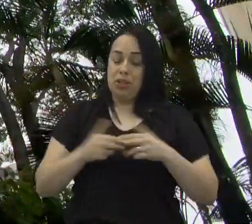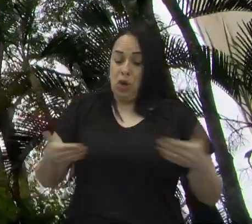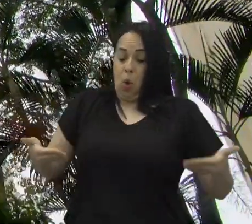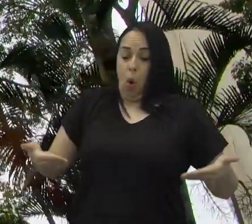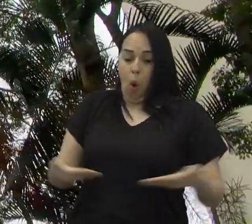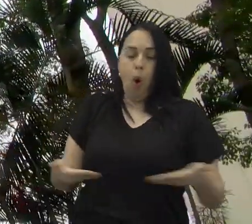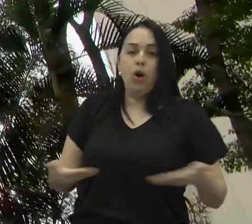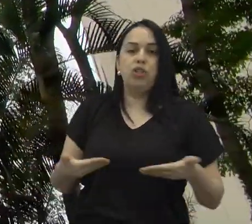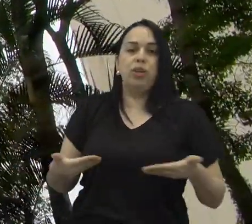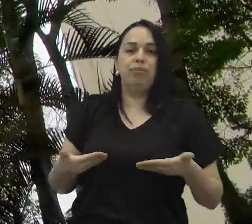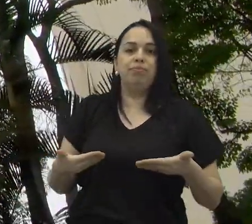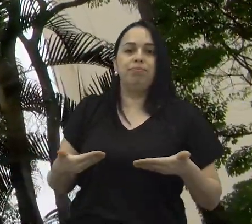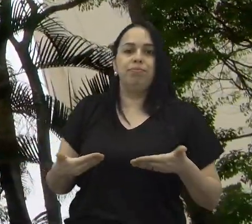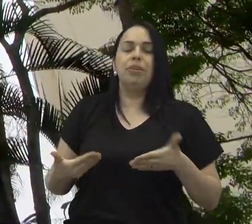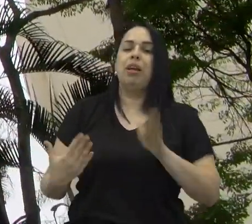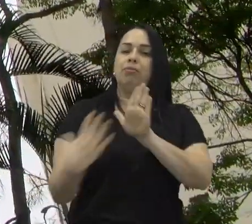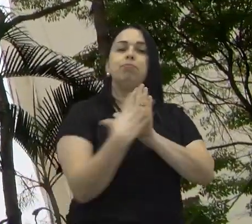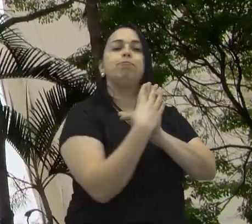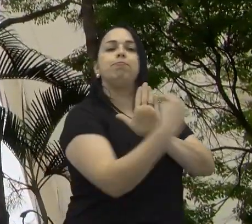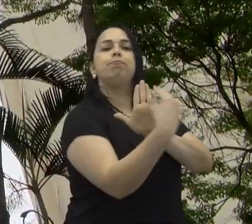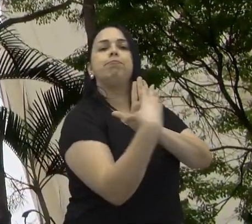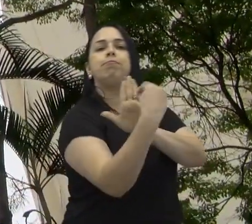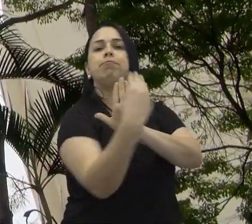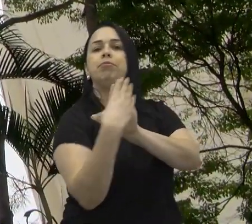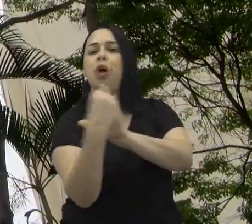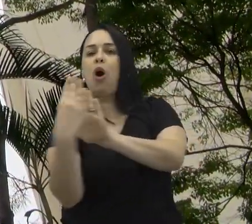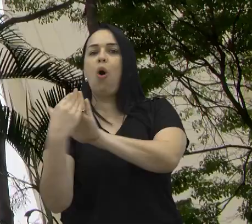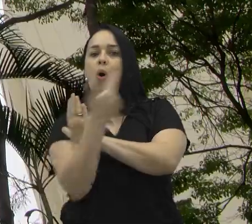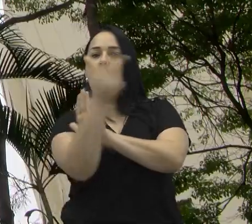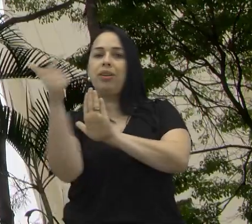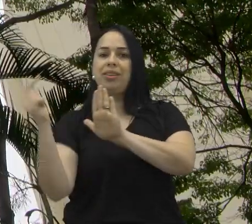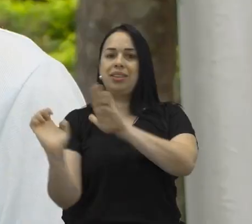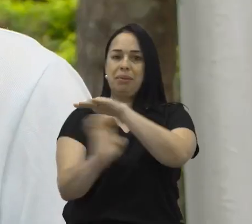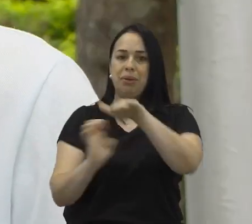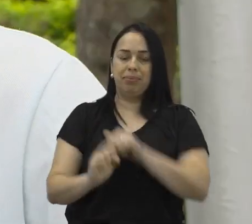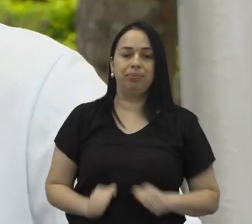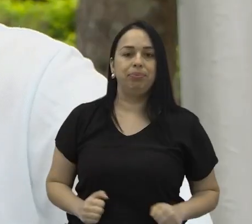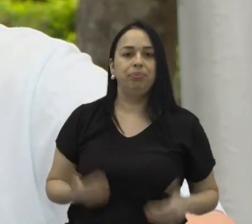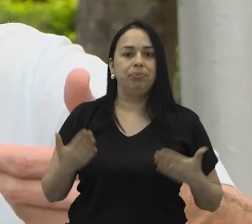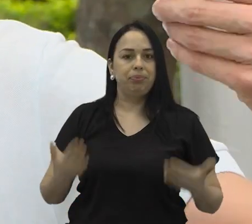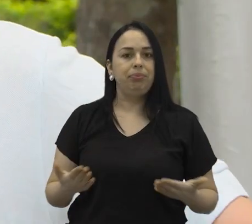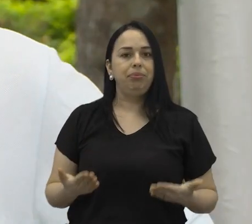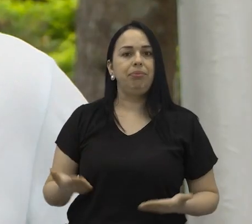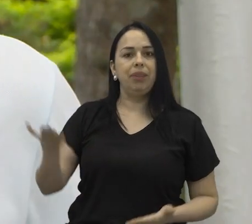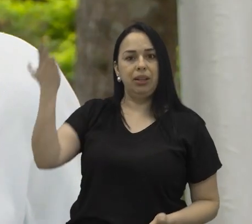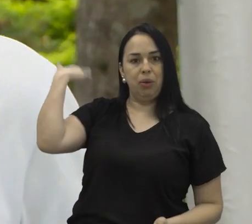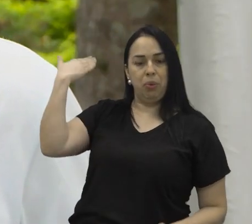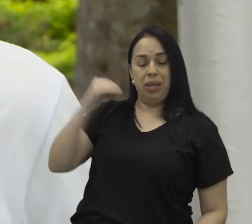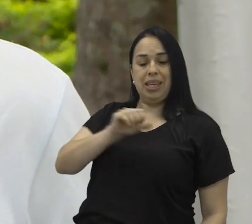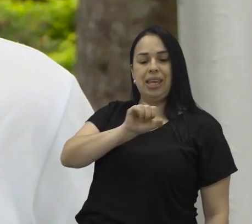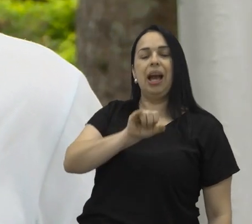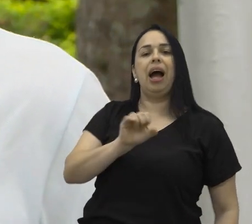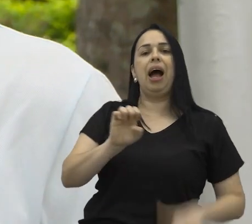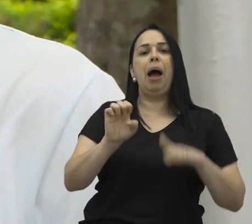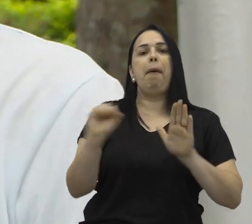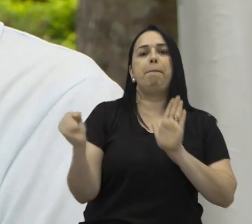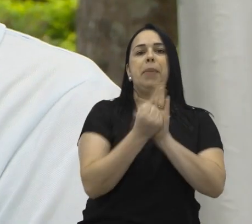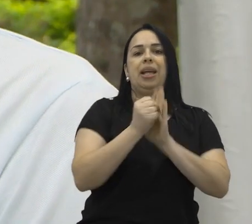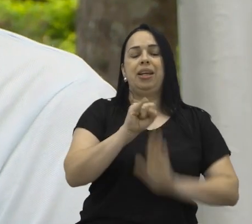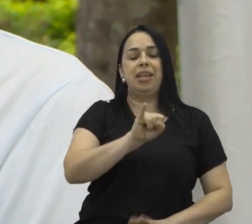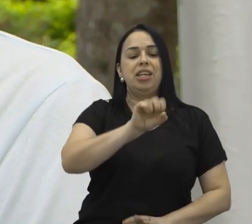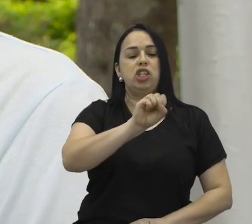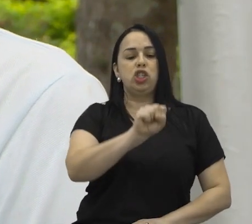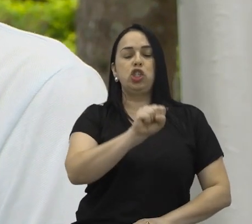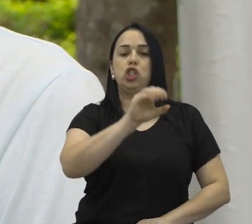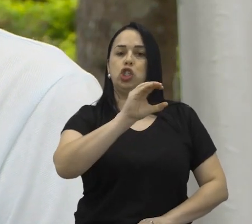corrente sustentável sirva de incentivo para mais empresas. Assim como foi o ISO no passado, essas